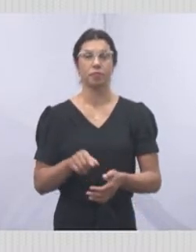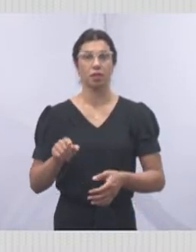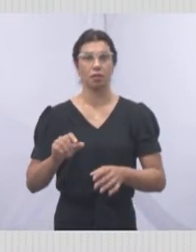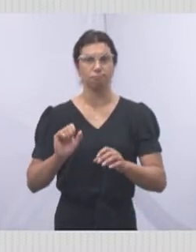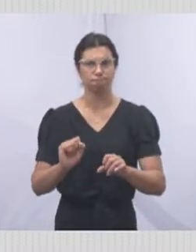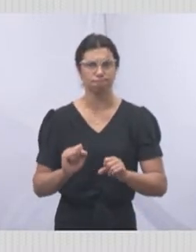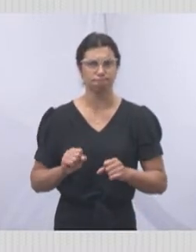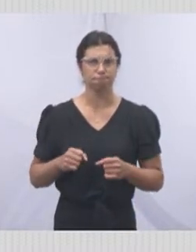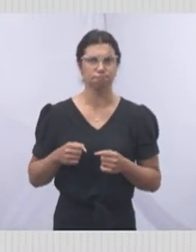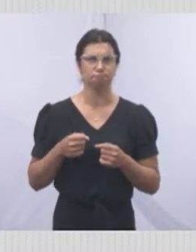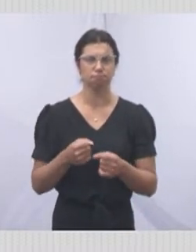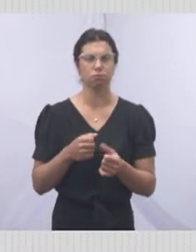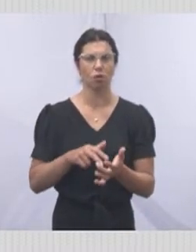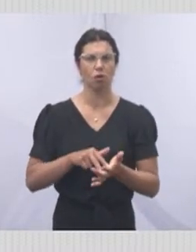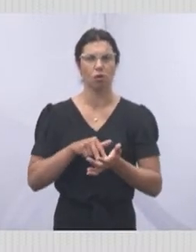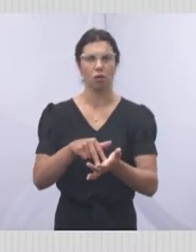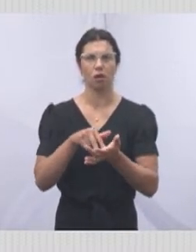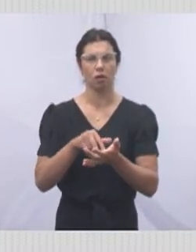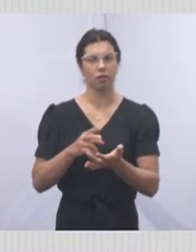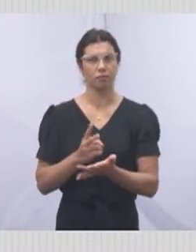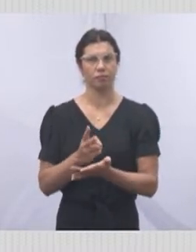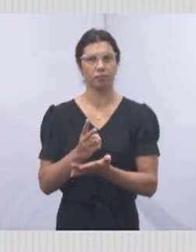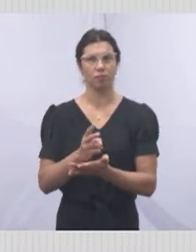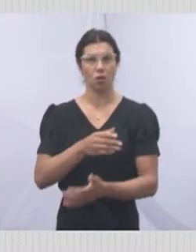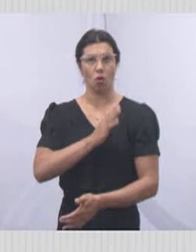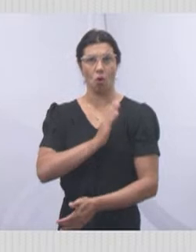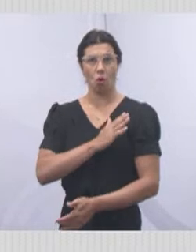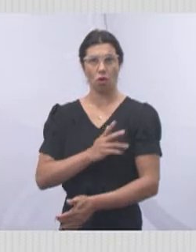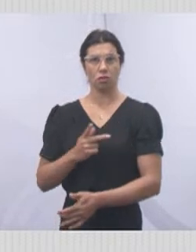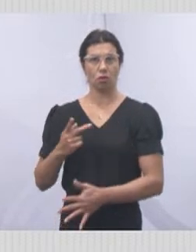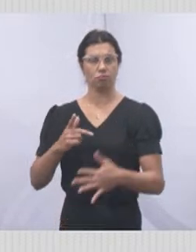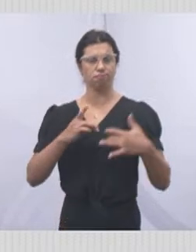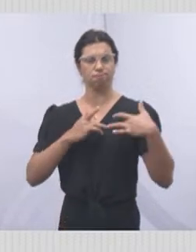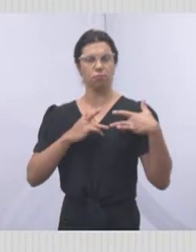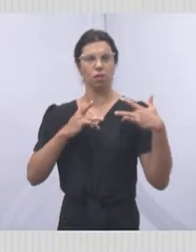sobressair em cada tarefa. Seu